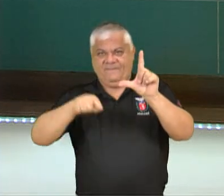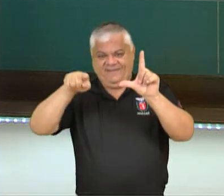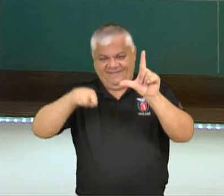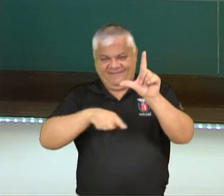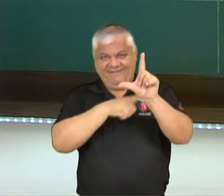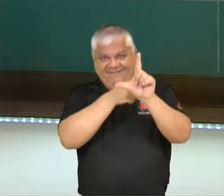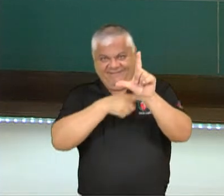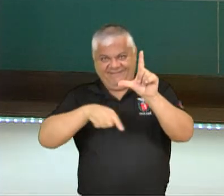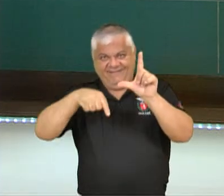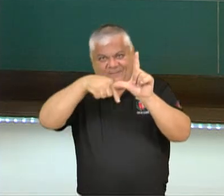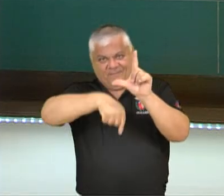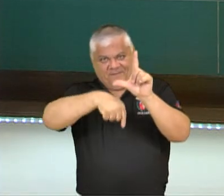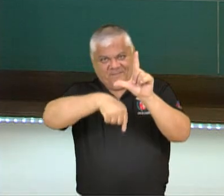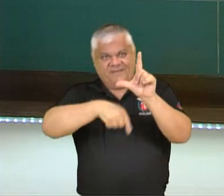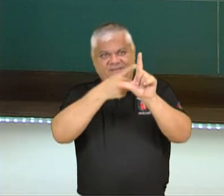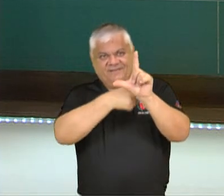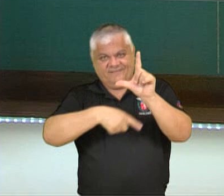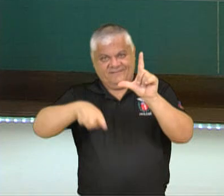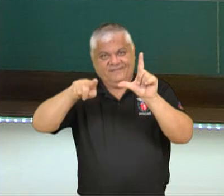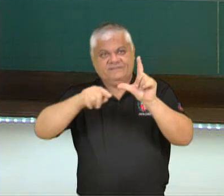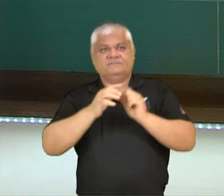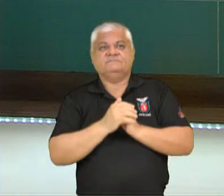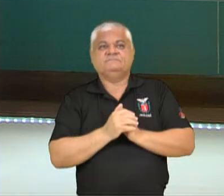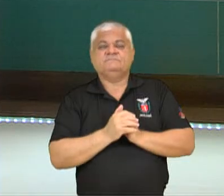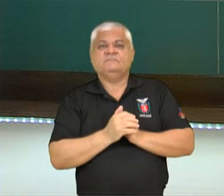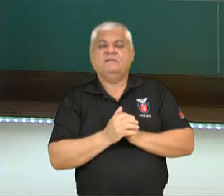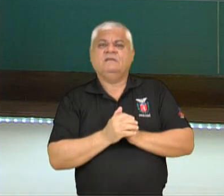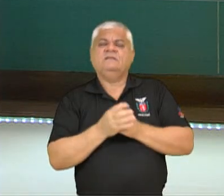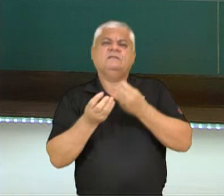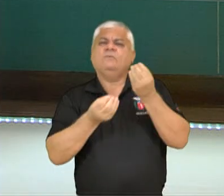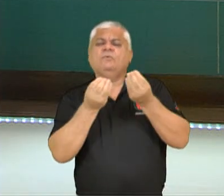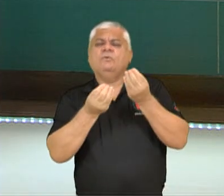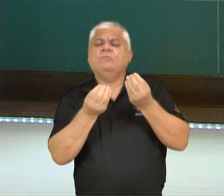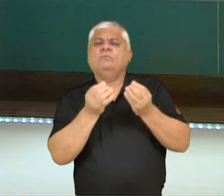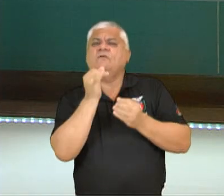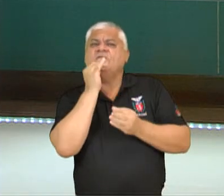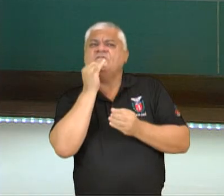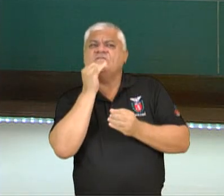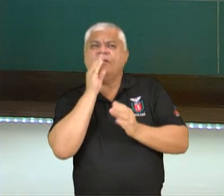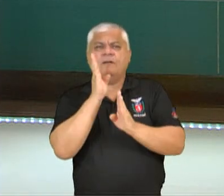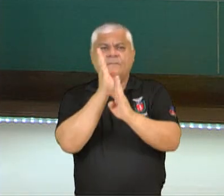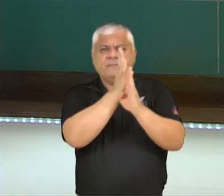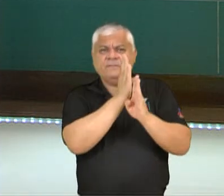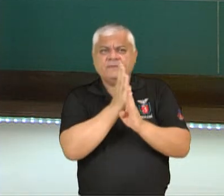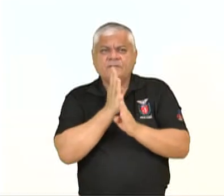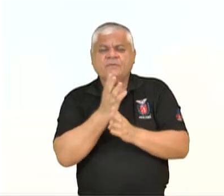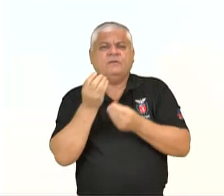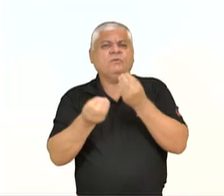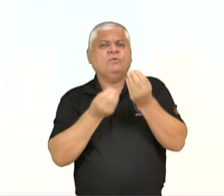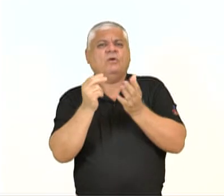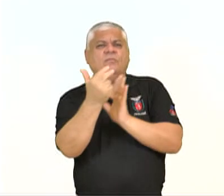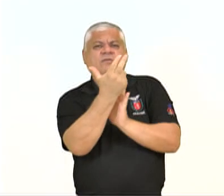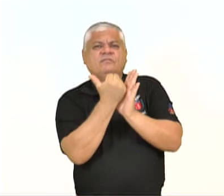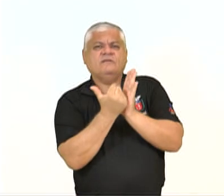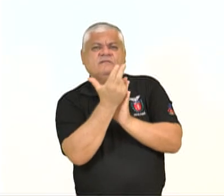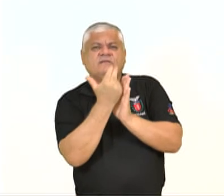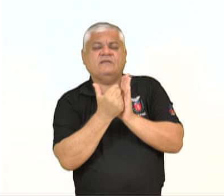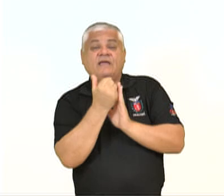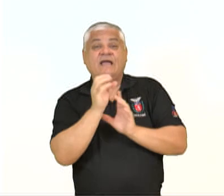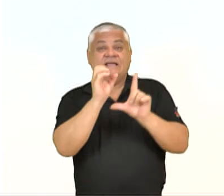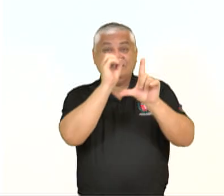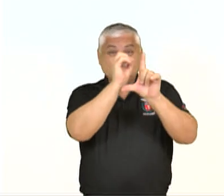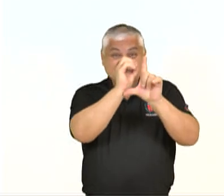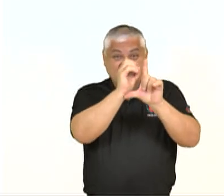uma questão aqui bem importante para retomar. Então, sabendo disso, nós vamos identificar nessa representação gráfica os zeros,